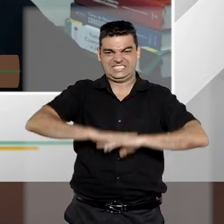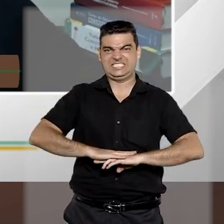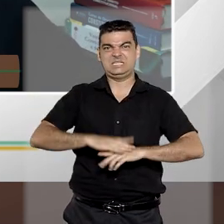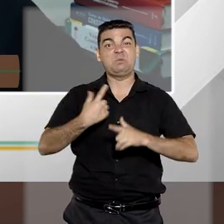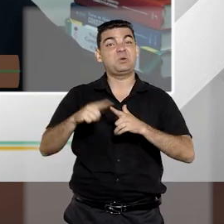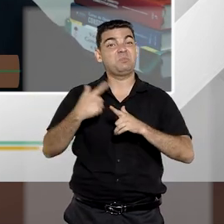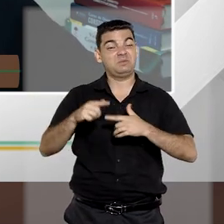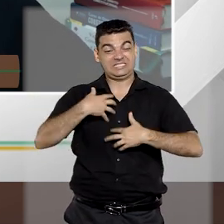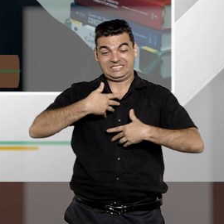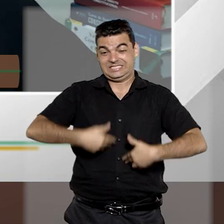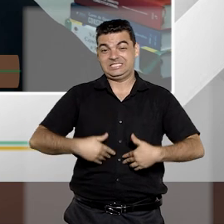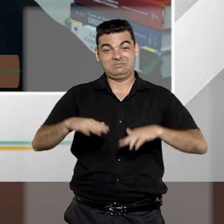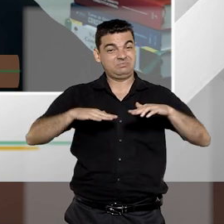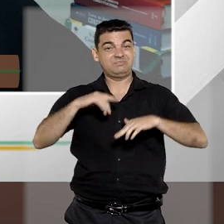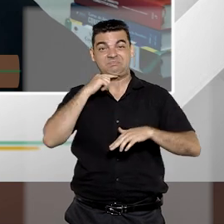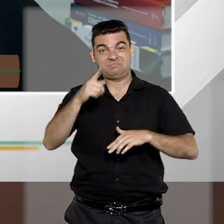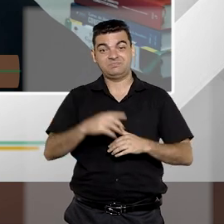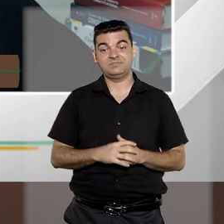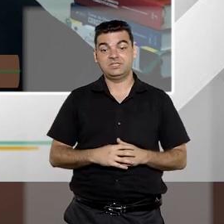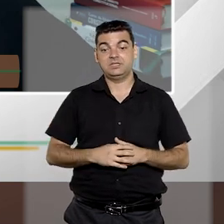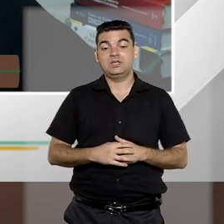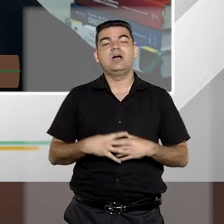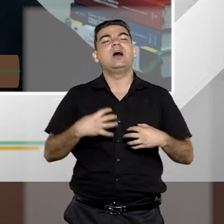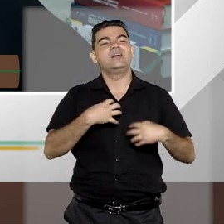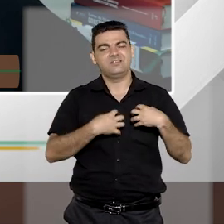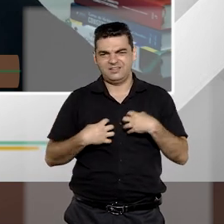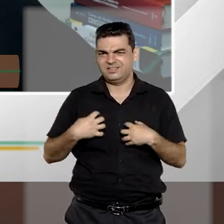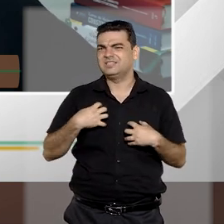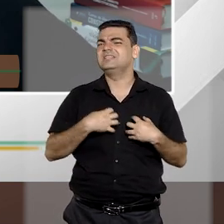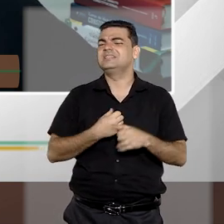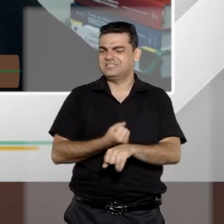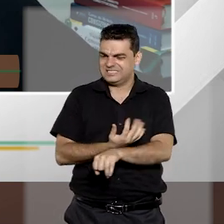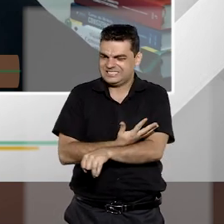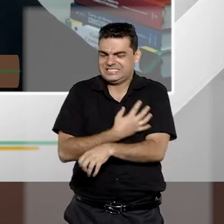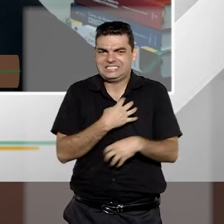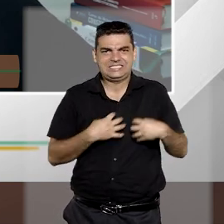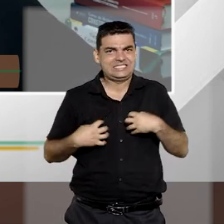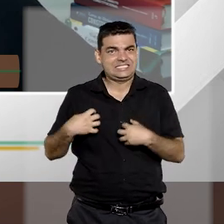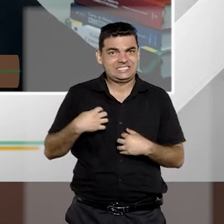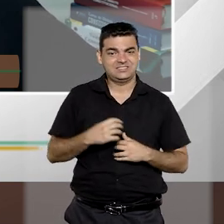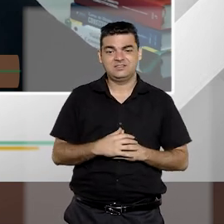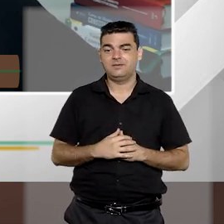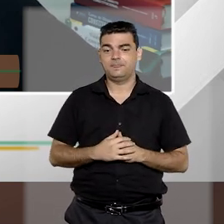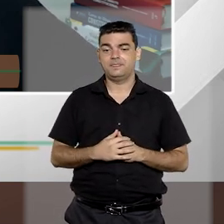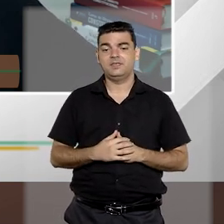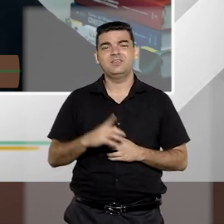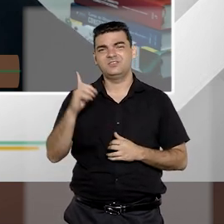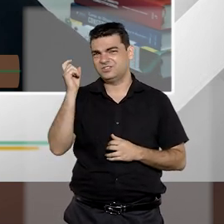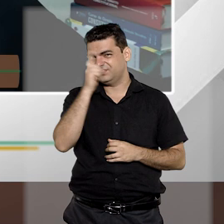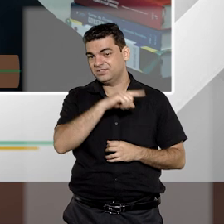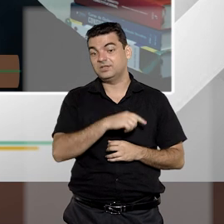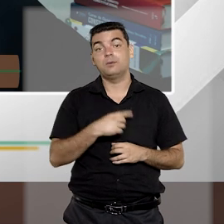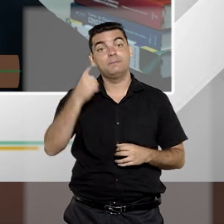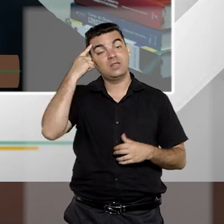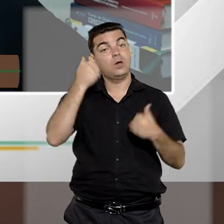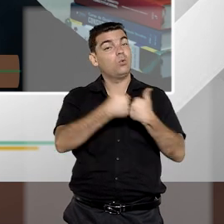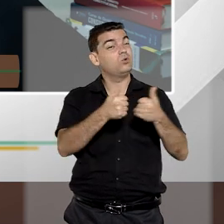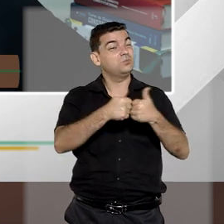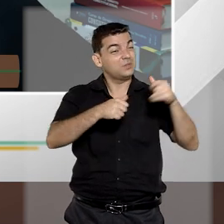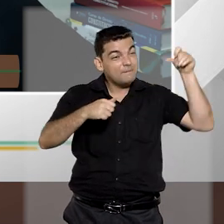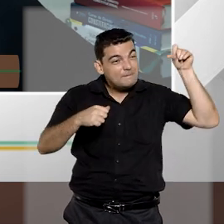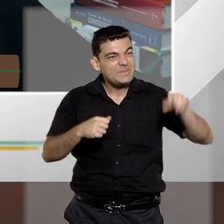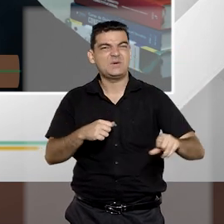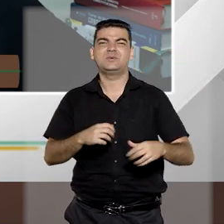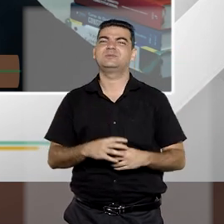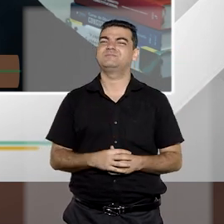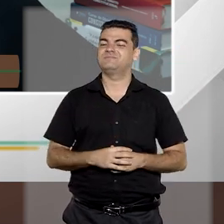aquela ocasião, eu comecei a viver a realidade da pessoa com deficiência na pele. E um dos principais desafios sempre foi ali o transporte público. Então,